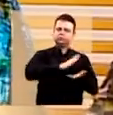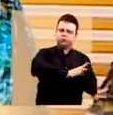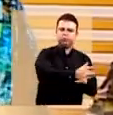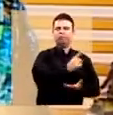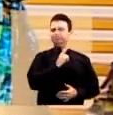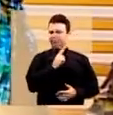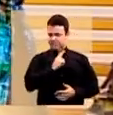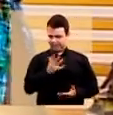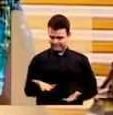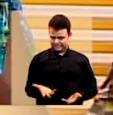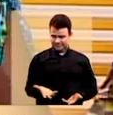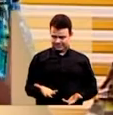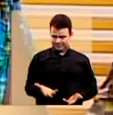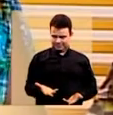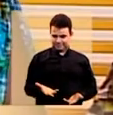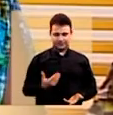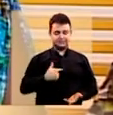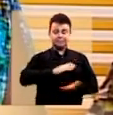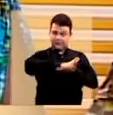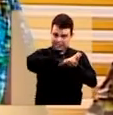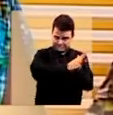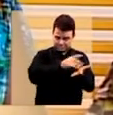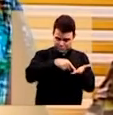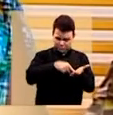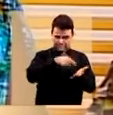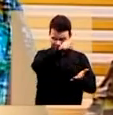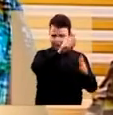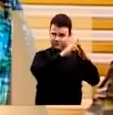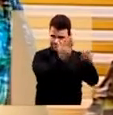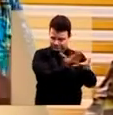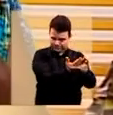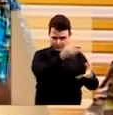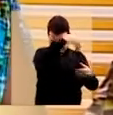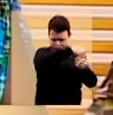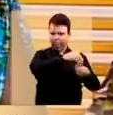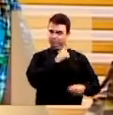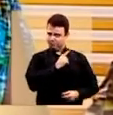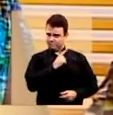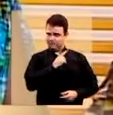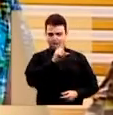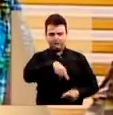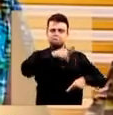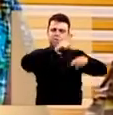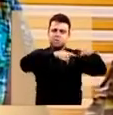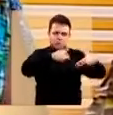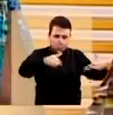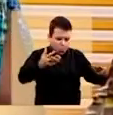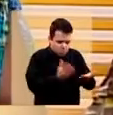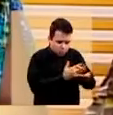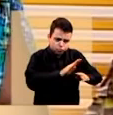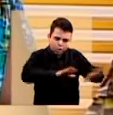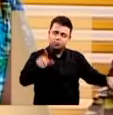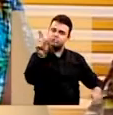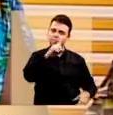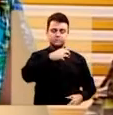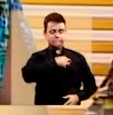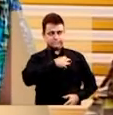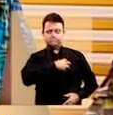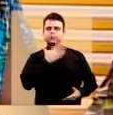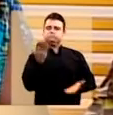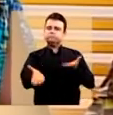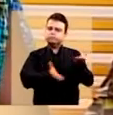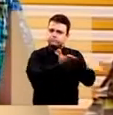racismo. Porque quando a gente fala de racismo, a estrutura que a gente fala dentro da educação, ela não é uma estrutura material apenas. É uma estrutura